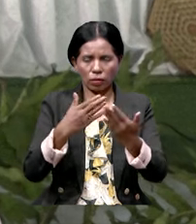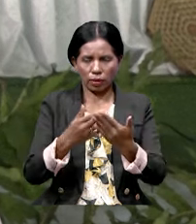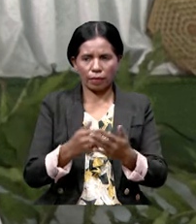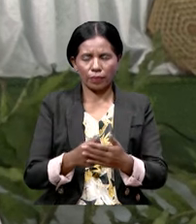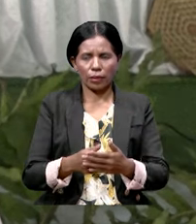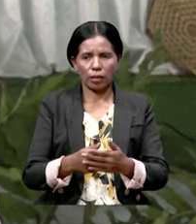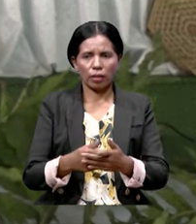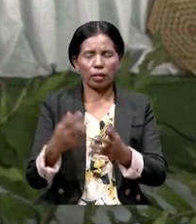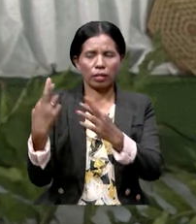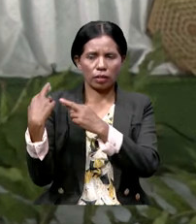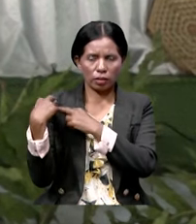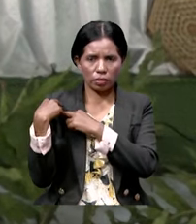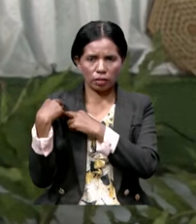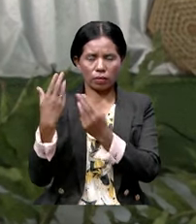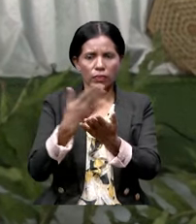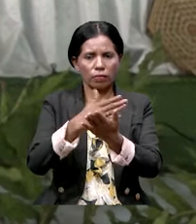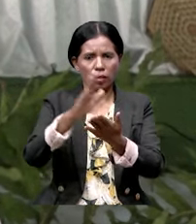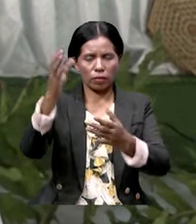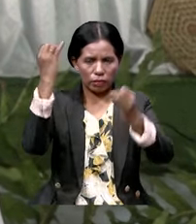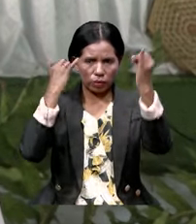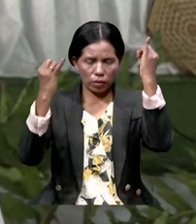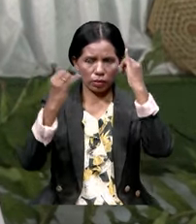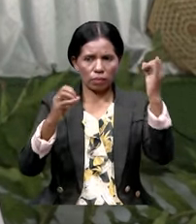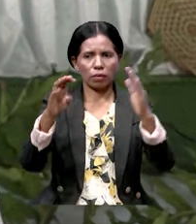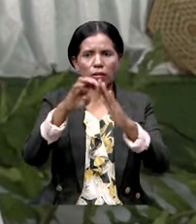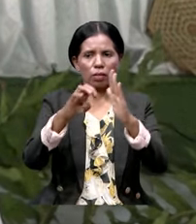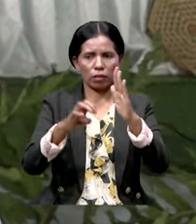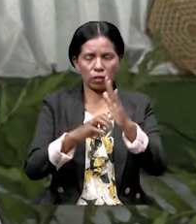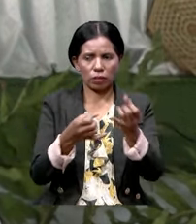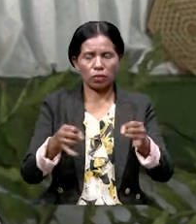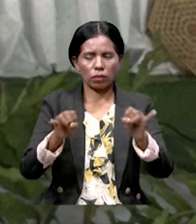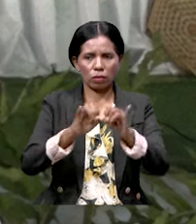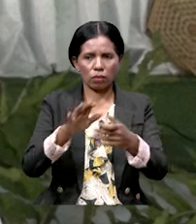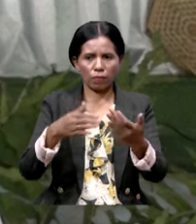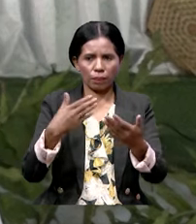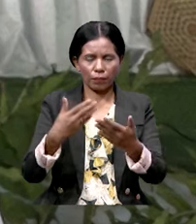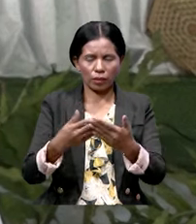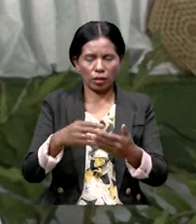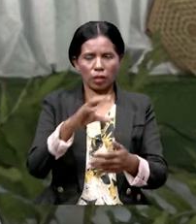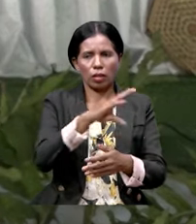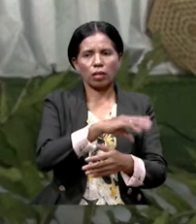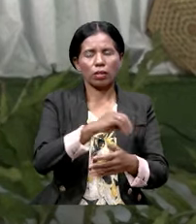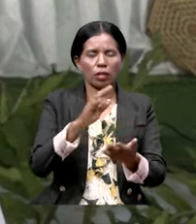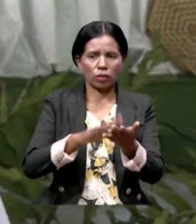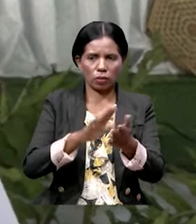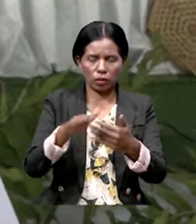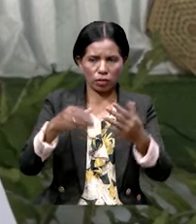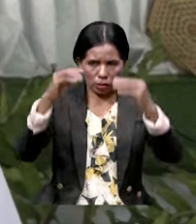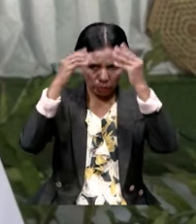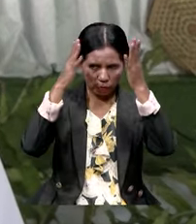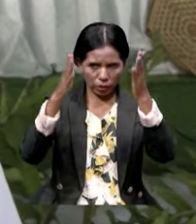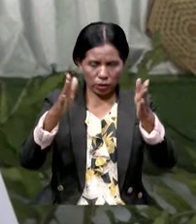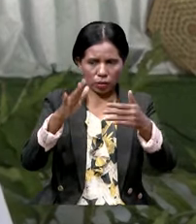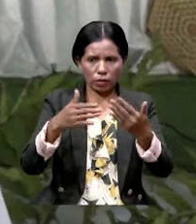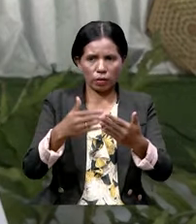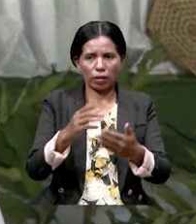knar hale kar ba estado ne institusau ho tutu nasa funsau publika skola sira profesor sira